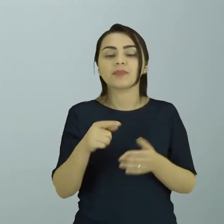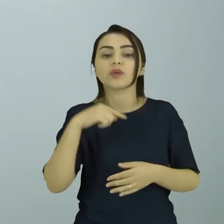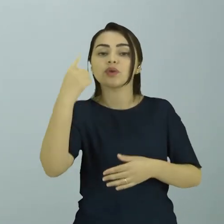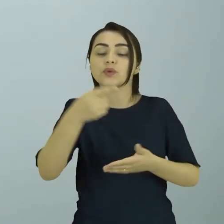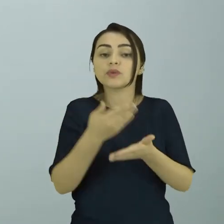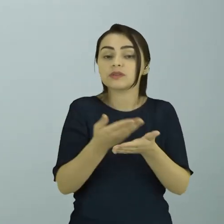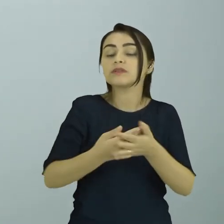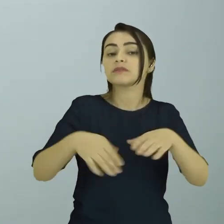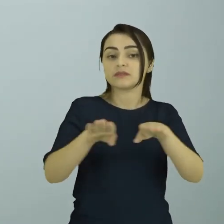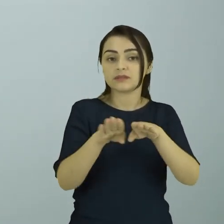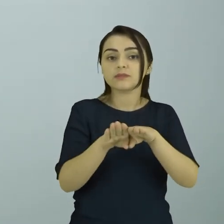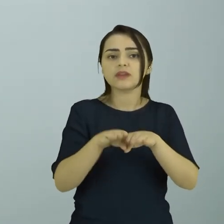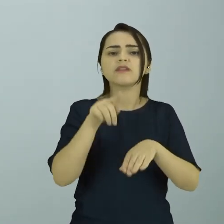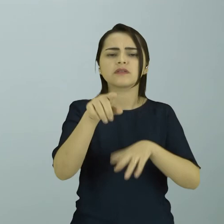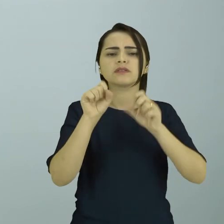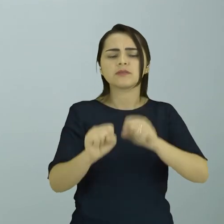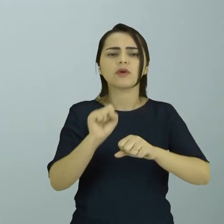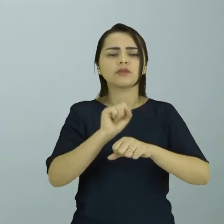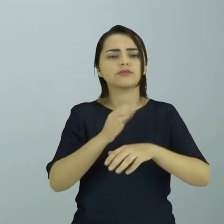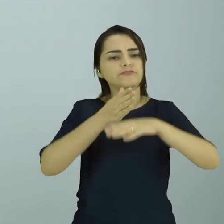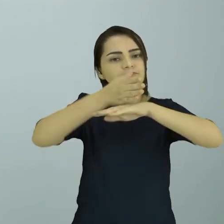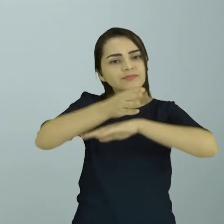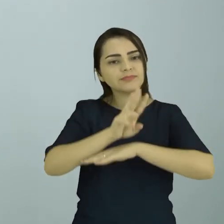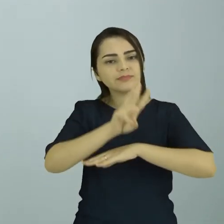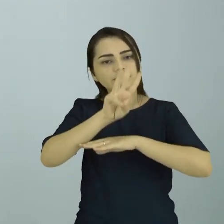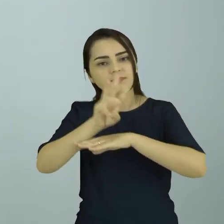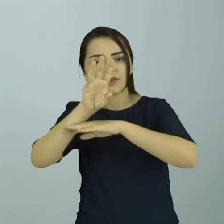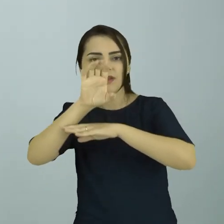outras aulas também, você pode estar acessando a